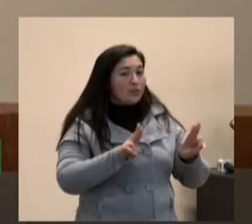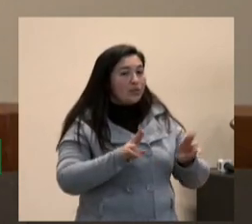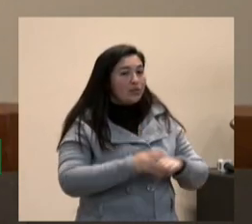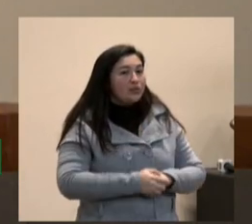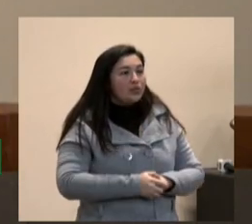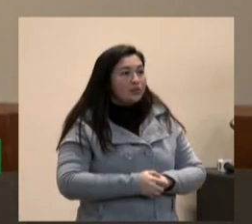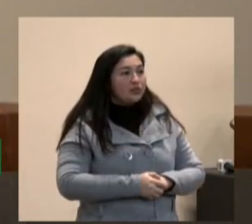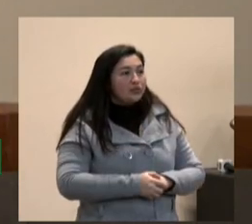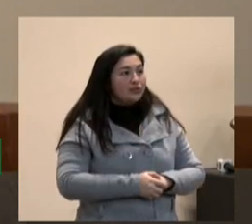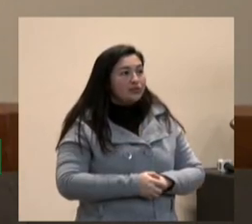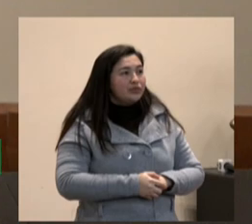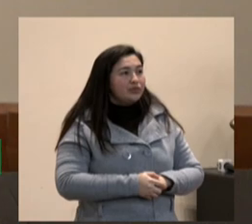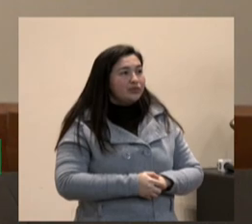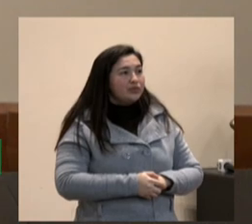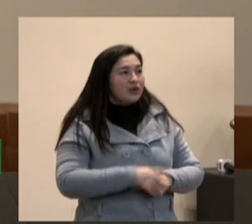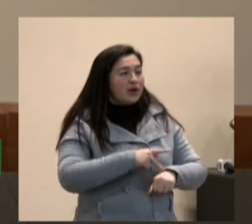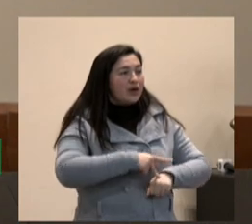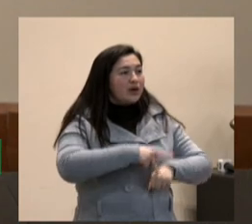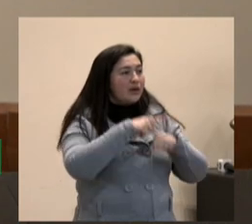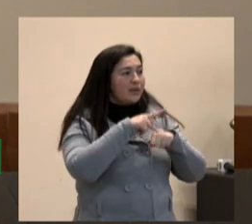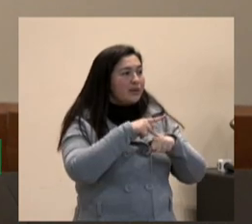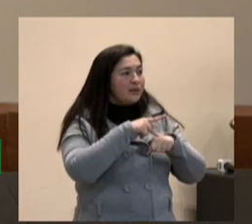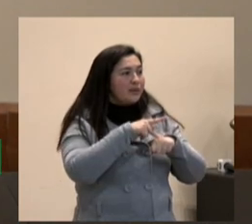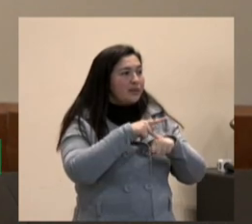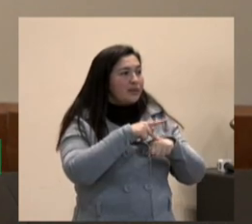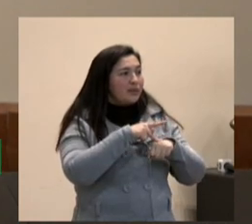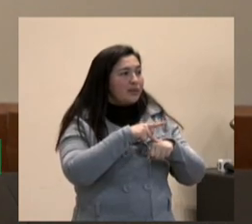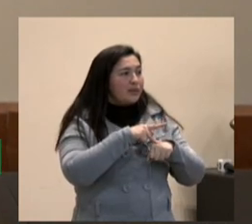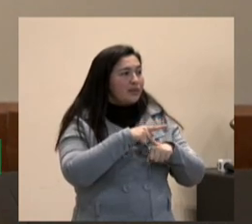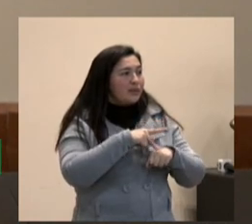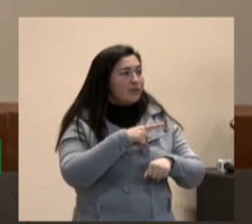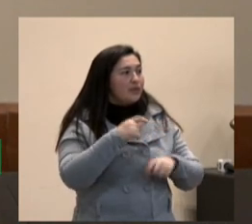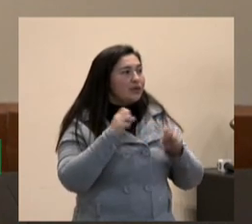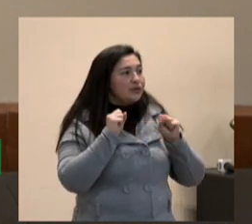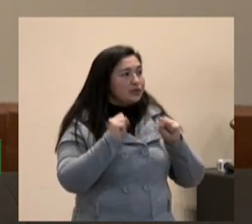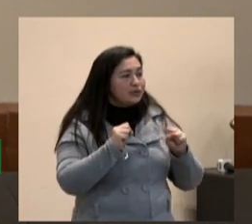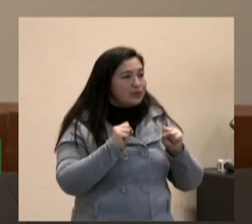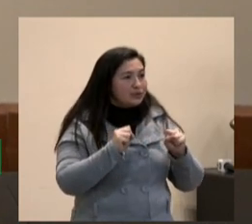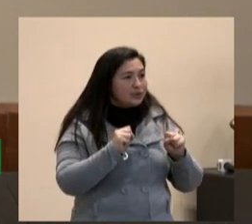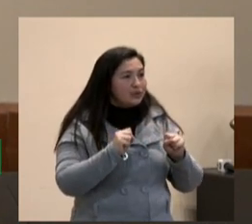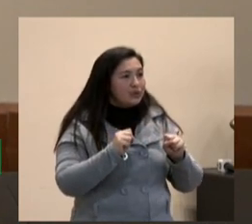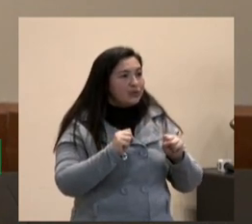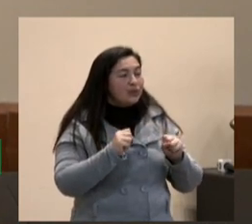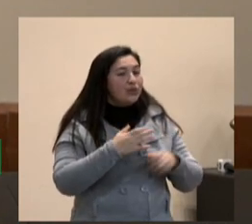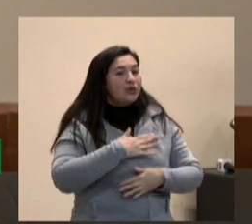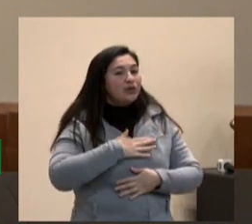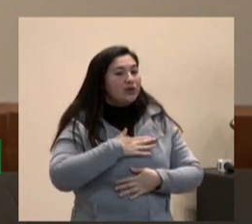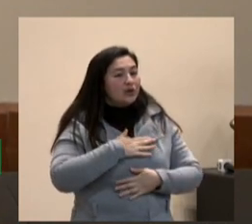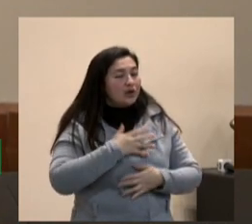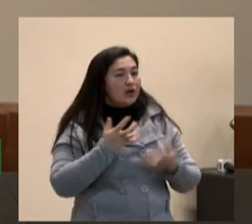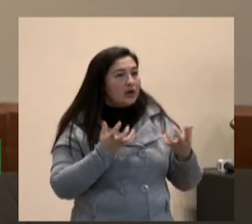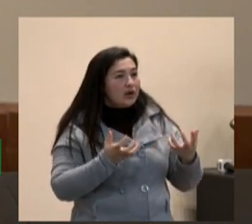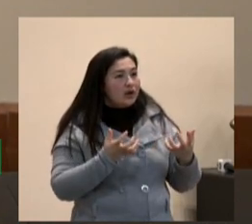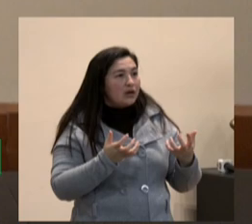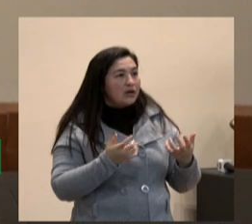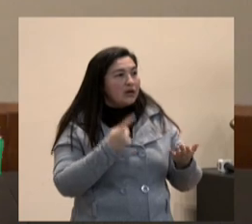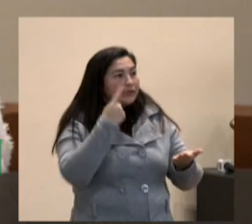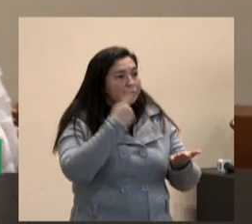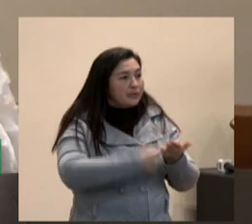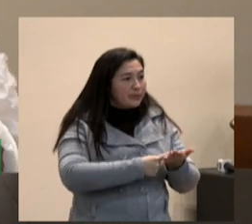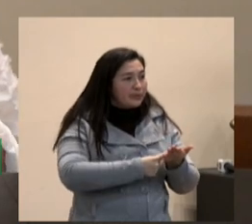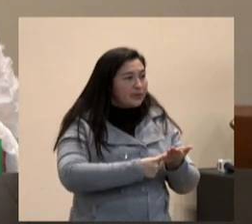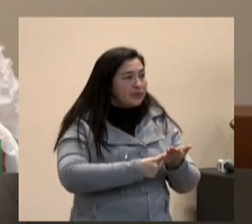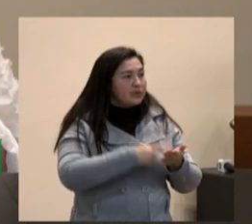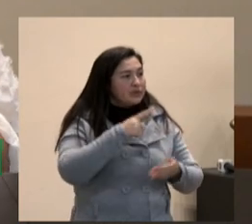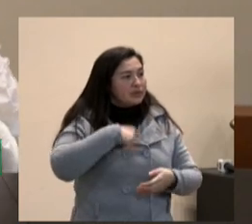como o programa de pós-graduação em educação pode se colocar, gostaria já de deixar aqui um compromisso de que a gente